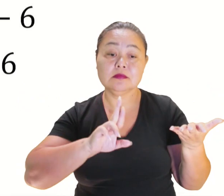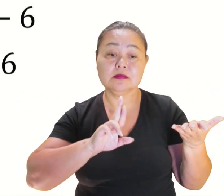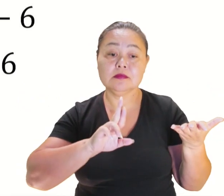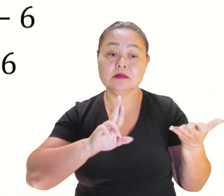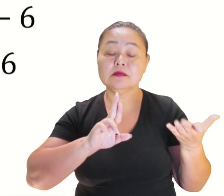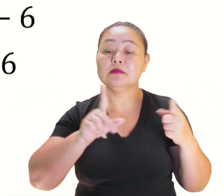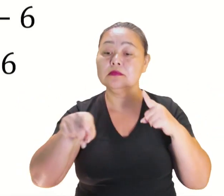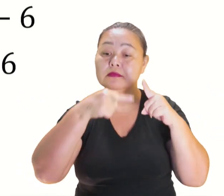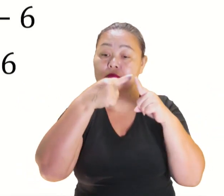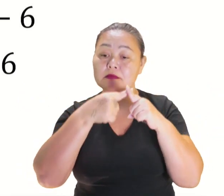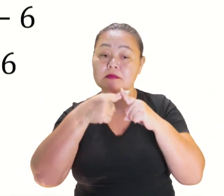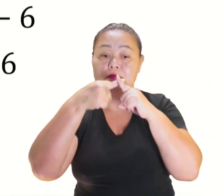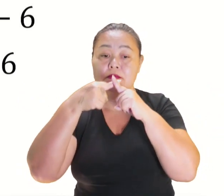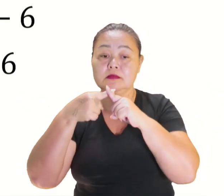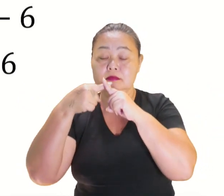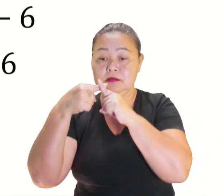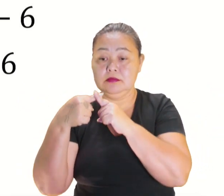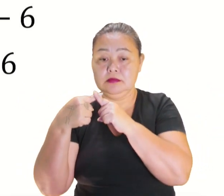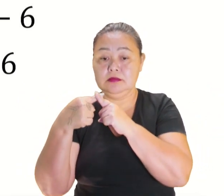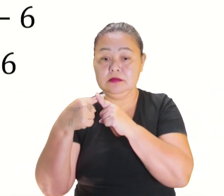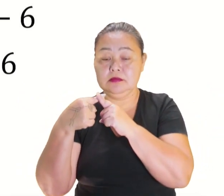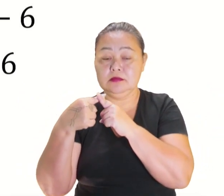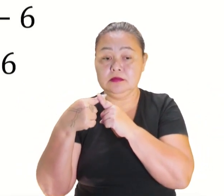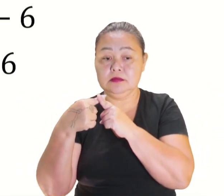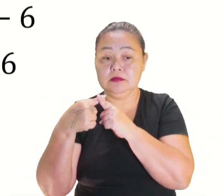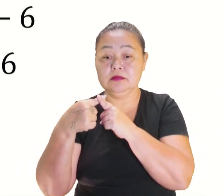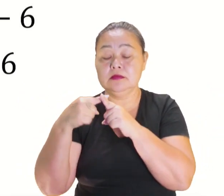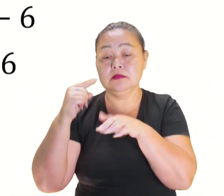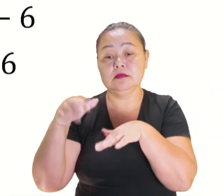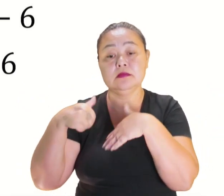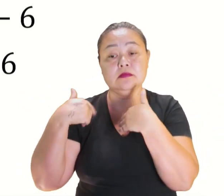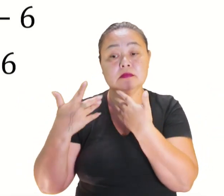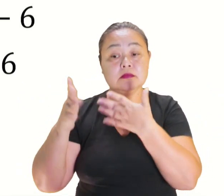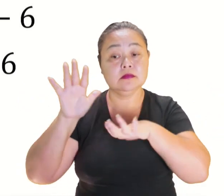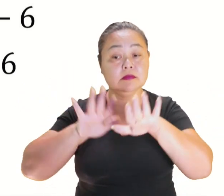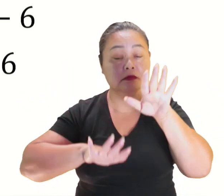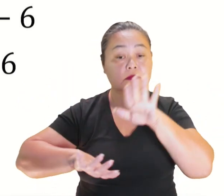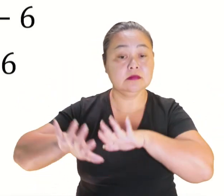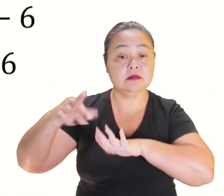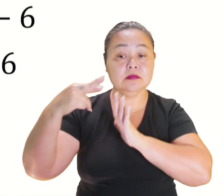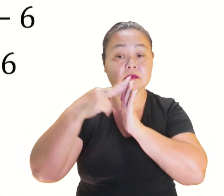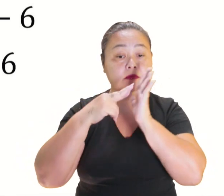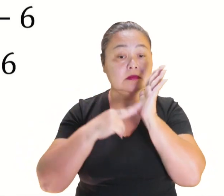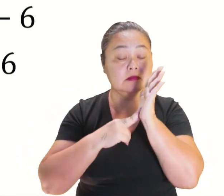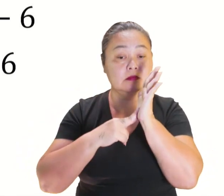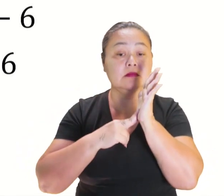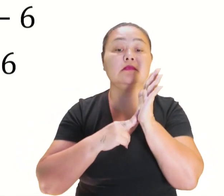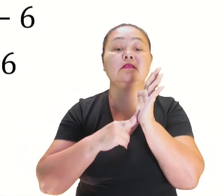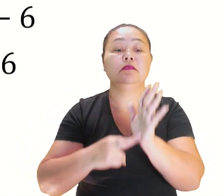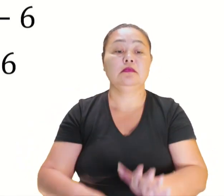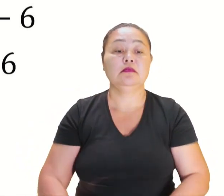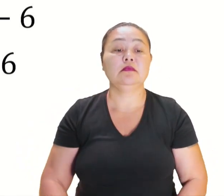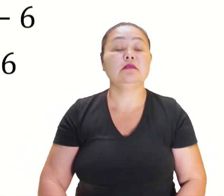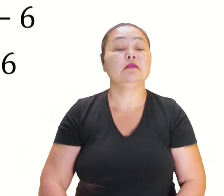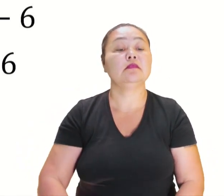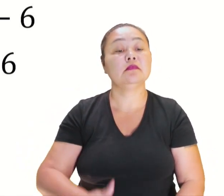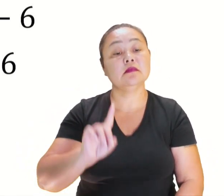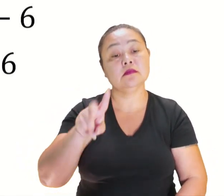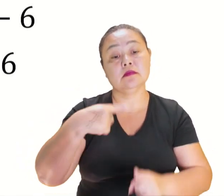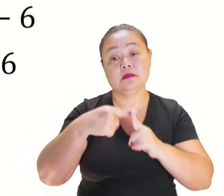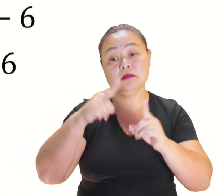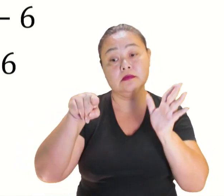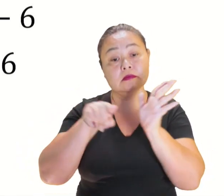os produtos, as multiplicações, né? Perfeito. E aí, tomando cuidado com as regras de sinais. 2 vezes